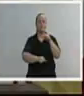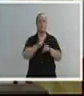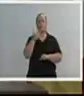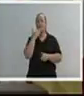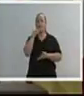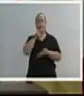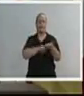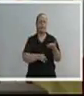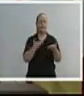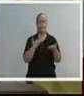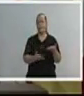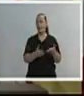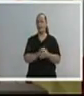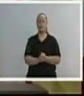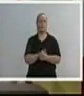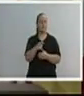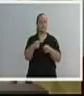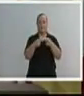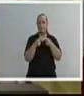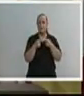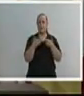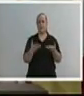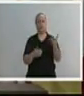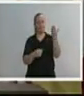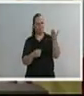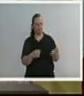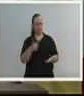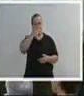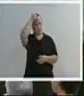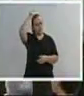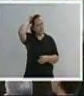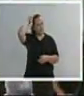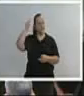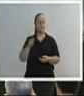essa autorização, essa tal de LAU, licença ambiental. Com o maior prazer, Adriano.